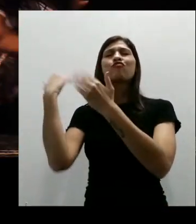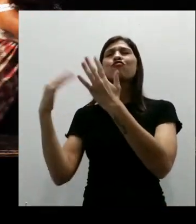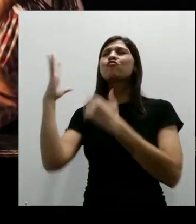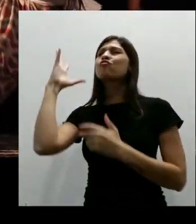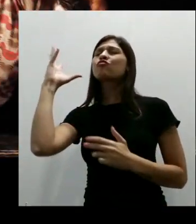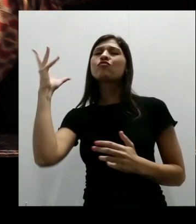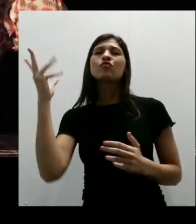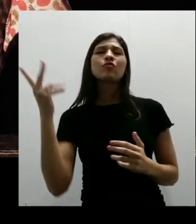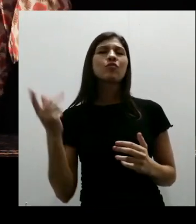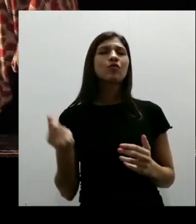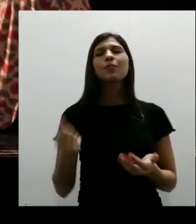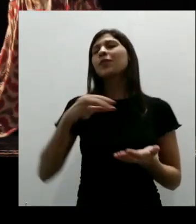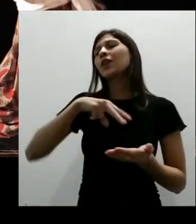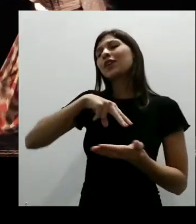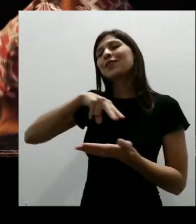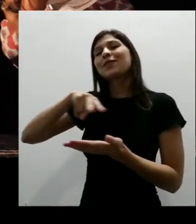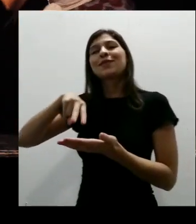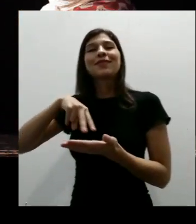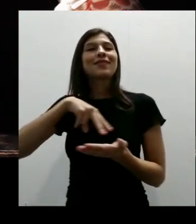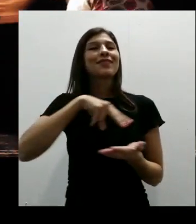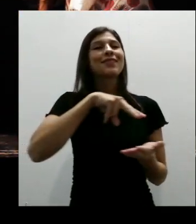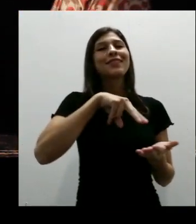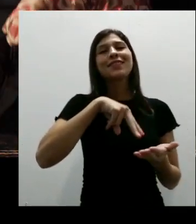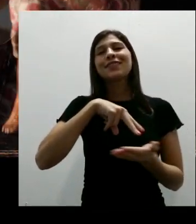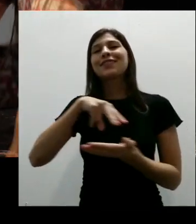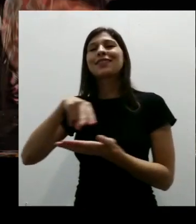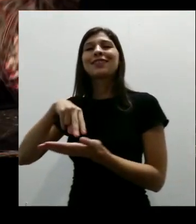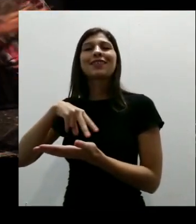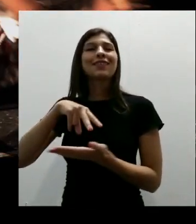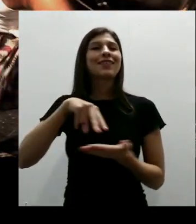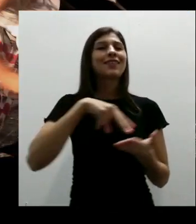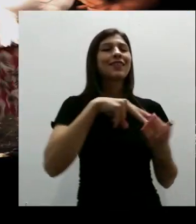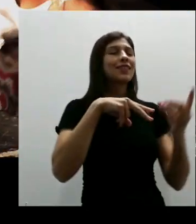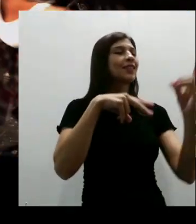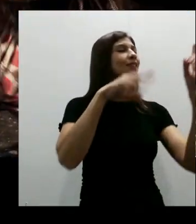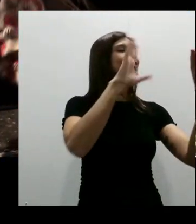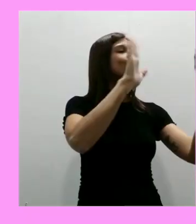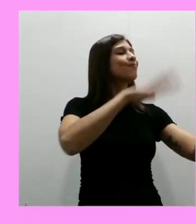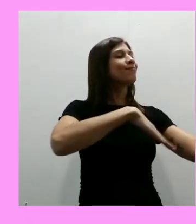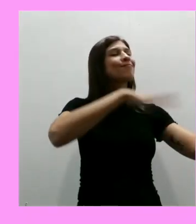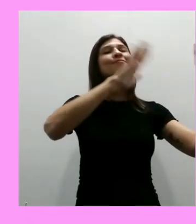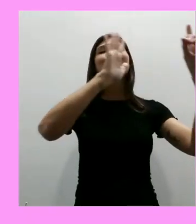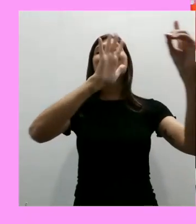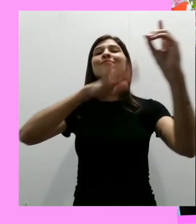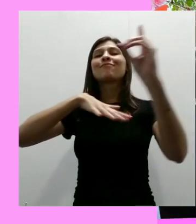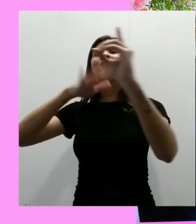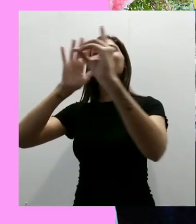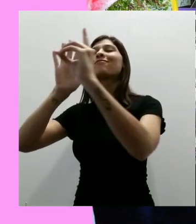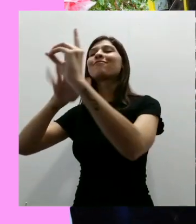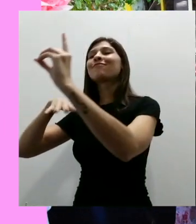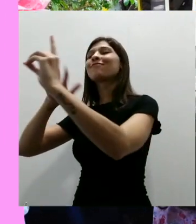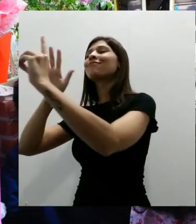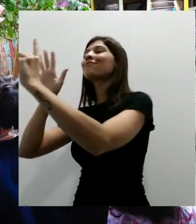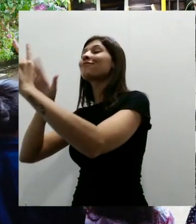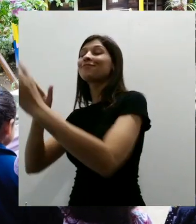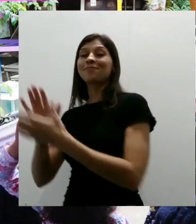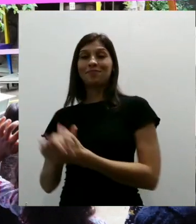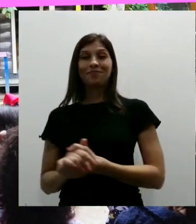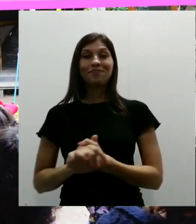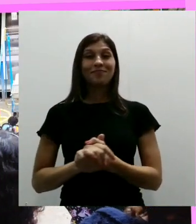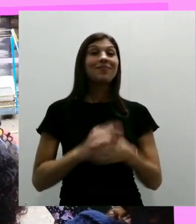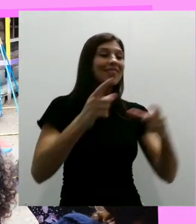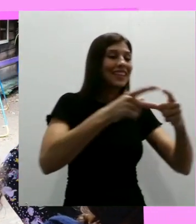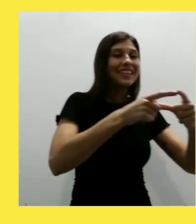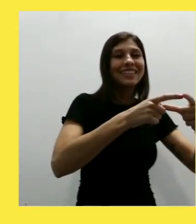de dança, dança para deusas e deuses sagrados. No quintal da casinha tem